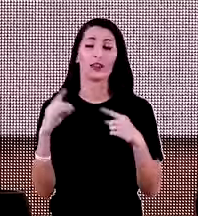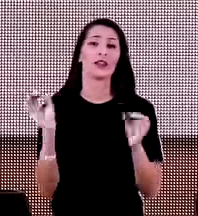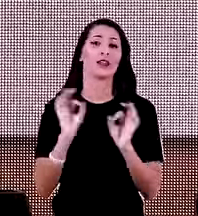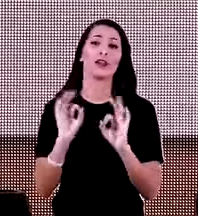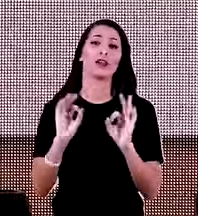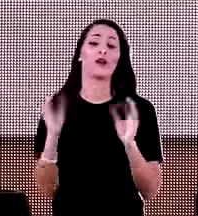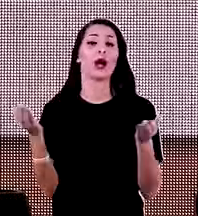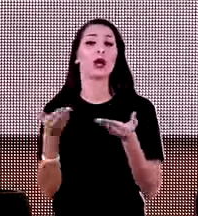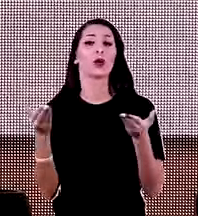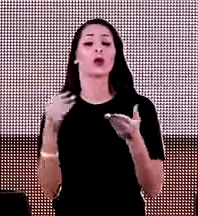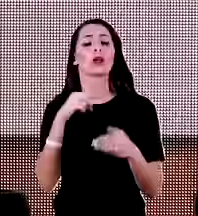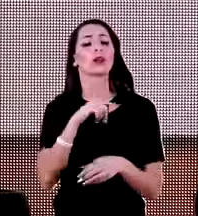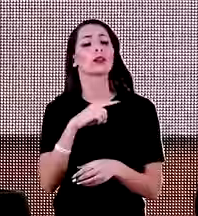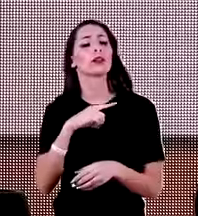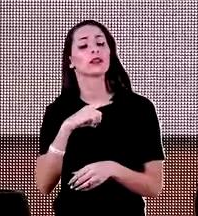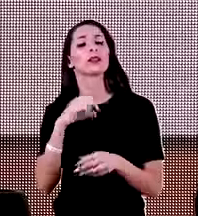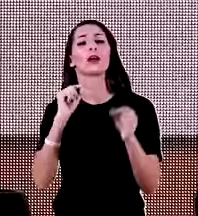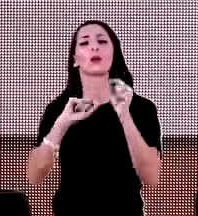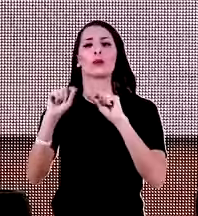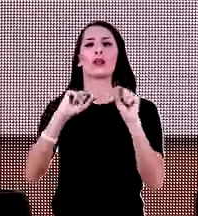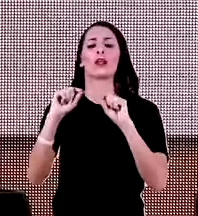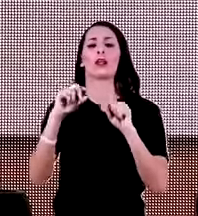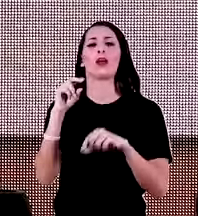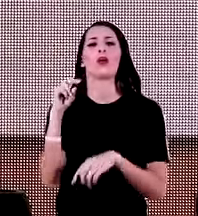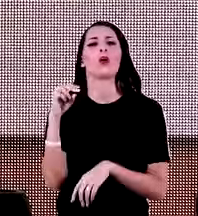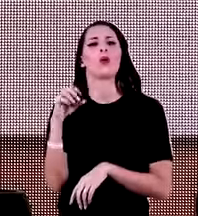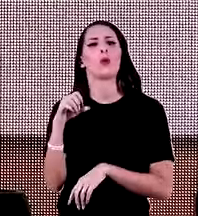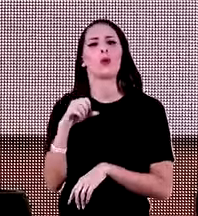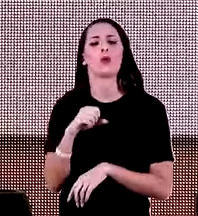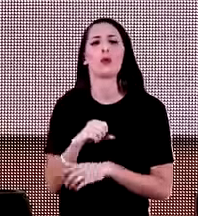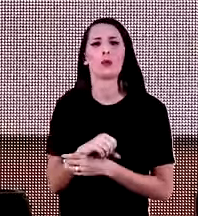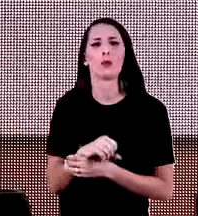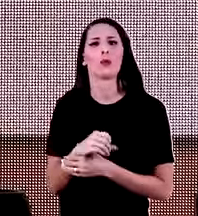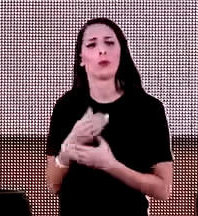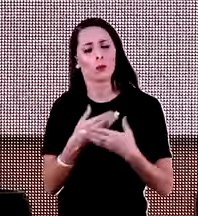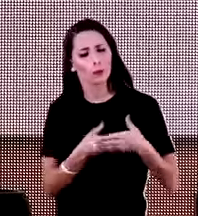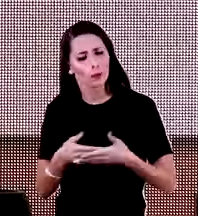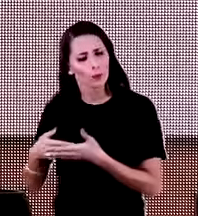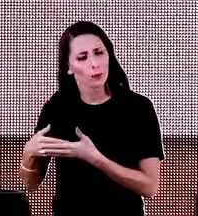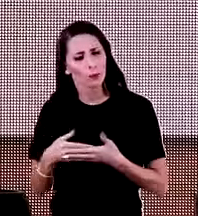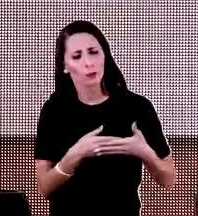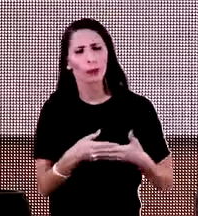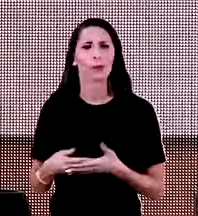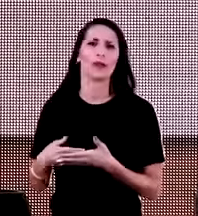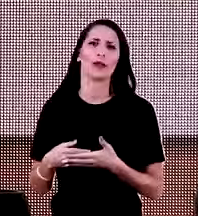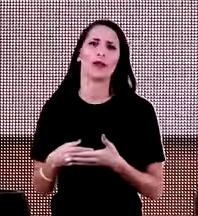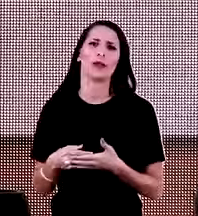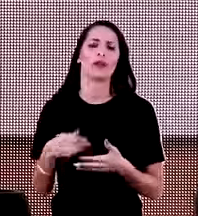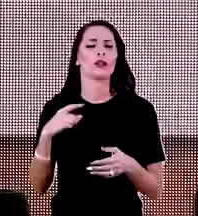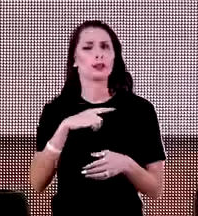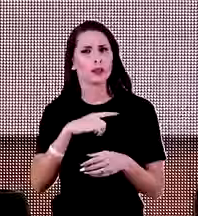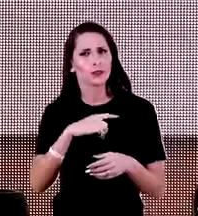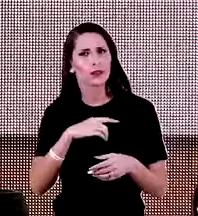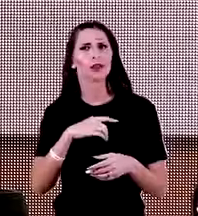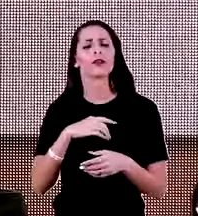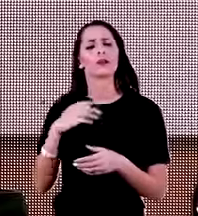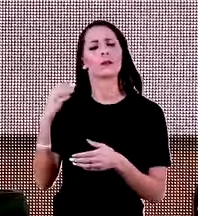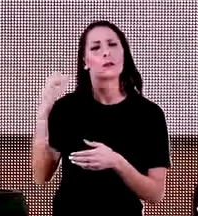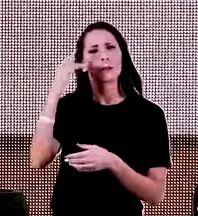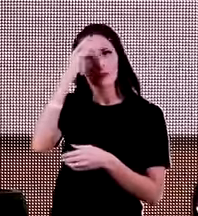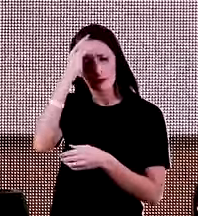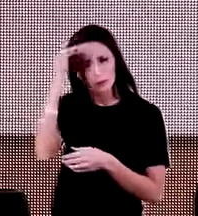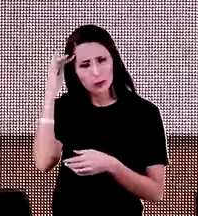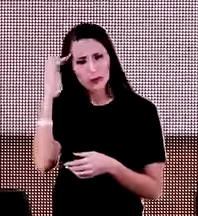um resgatador. Ela tinha alguém que ia cuidar dela na sua velhice. Ser amigo é isso, gente.